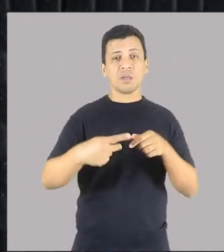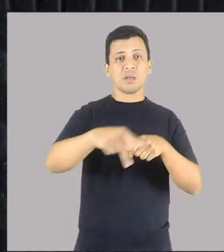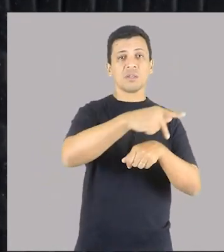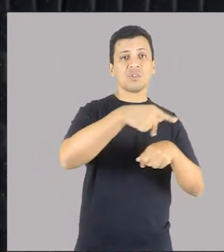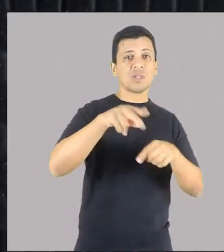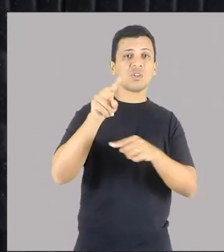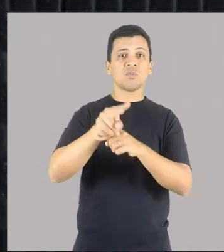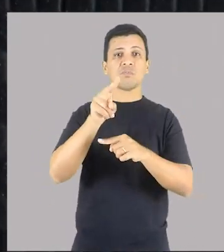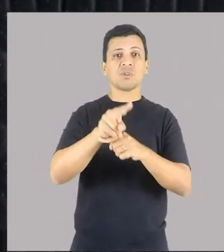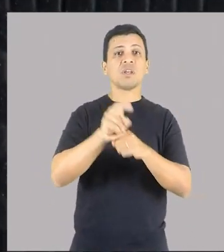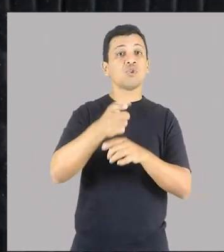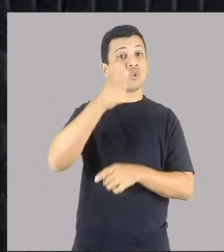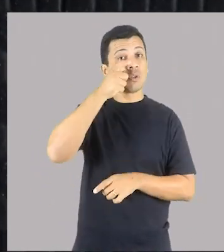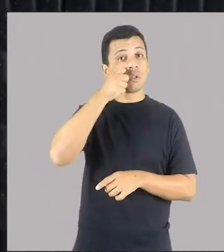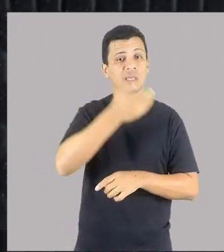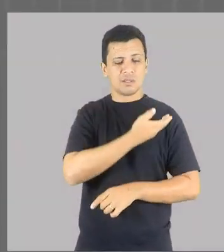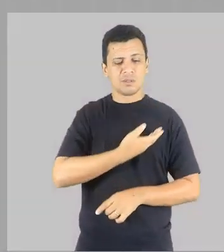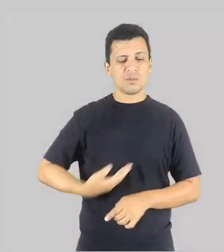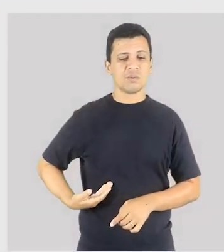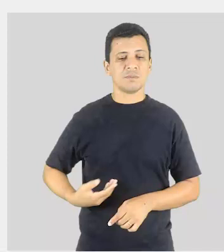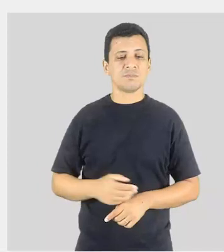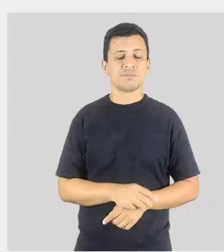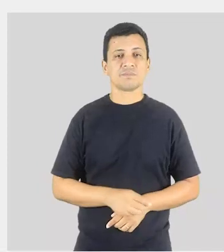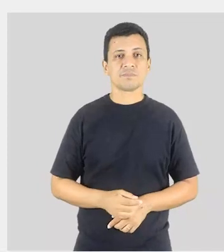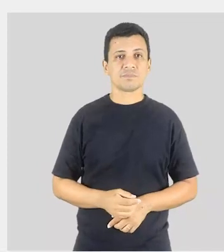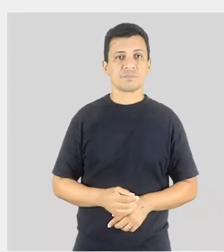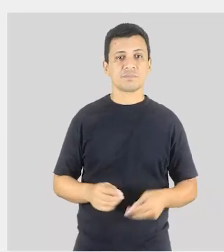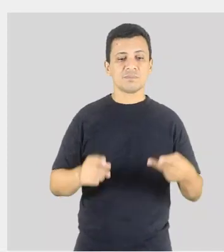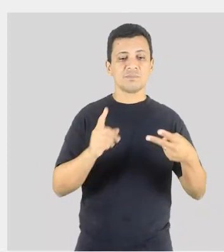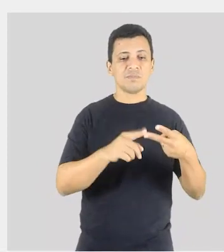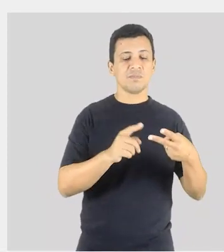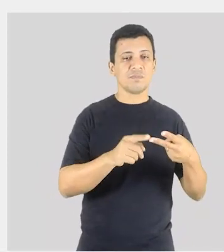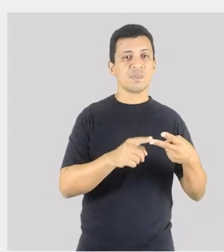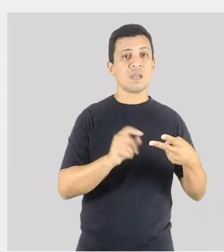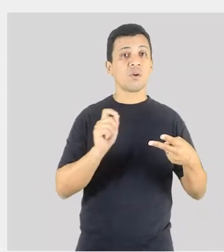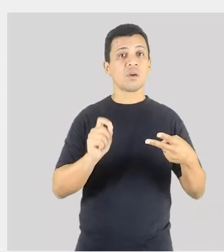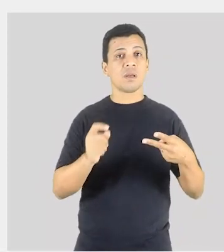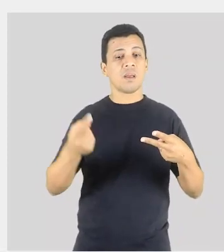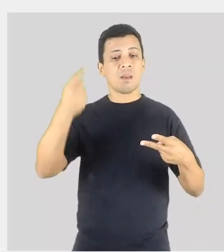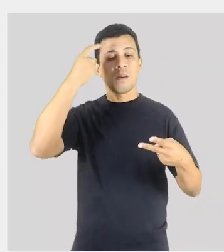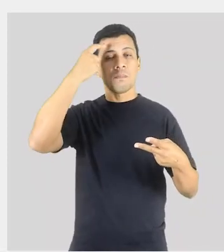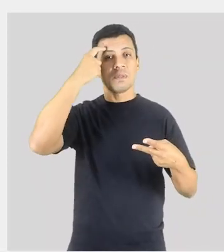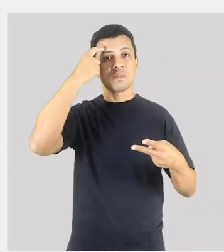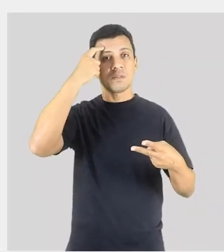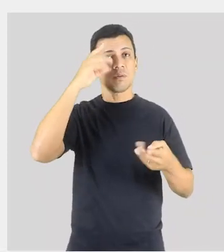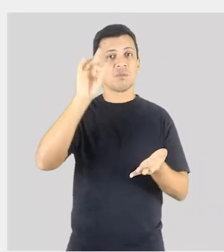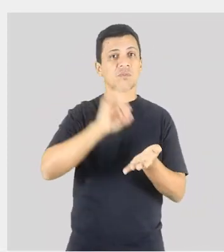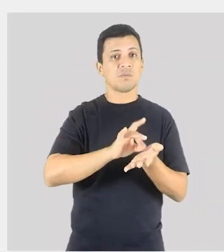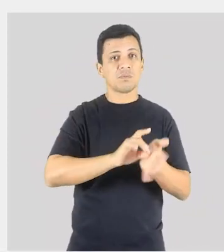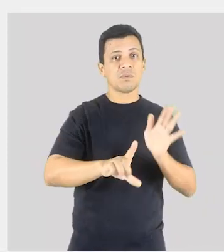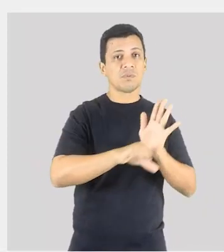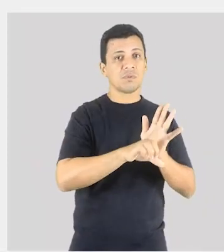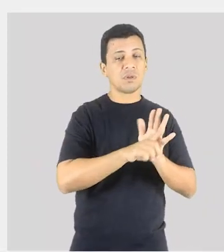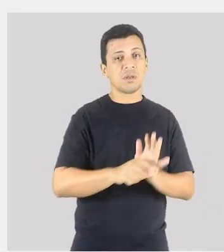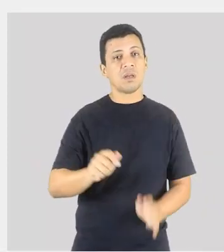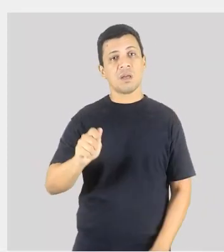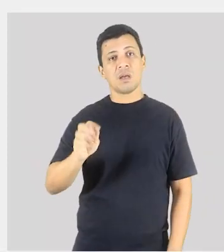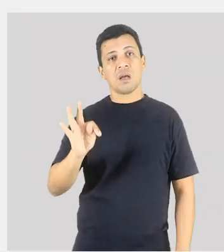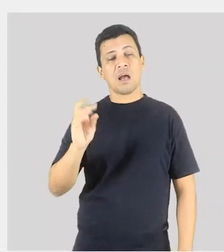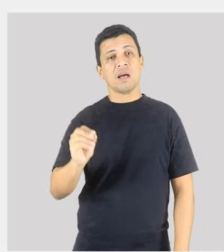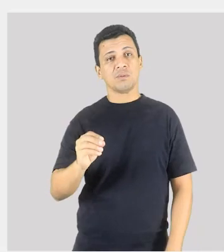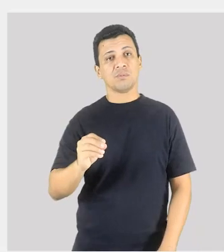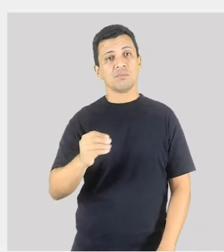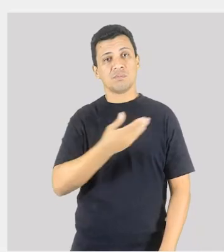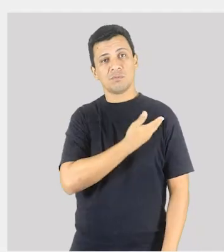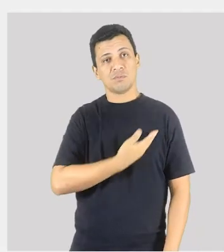justamente esse interesse público. Em segundo lugar, uma presunção de legitimidade dos atos da administração pública.